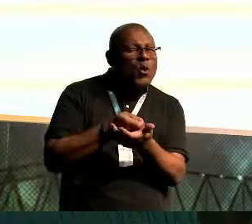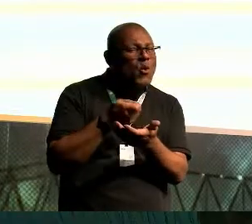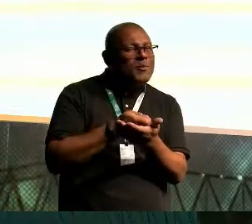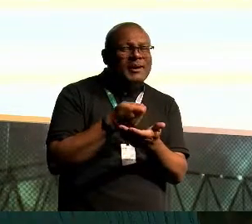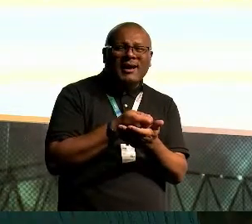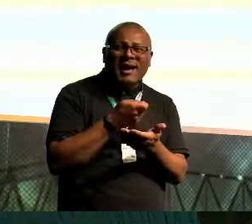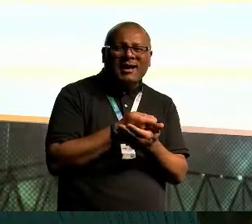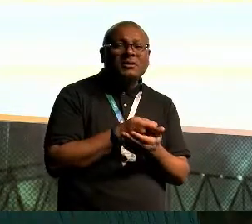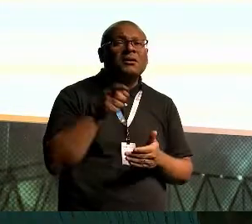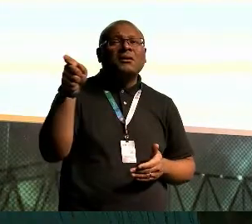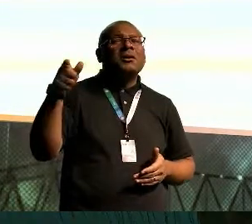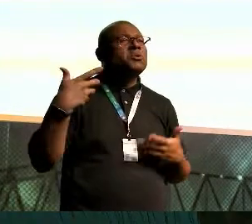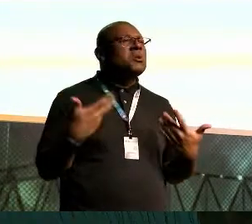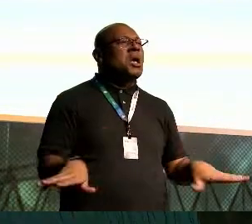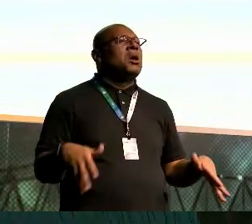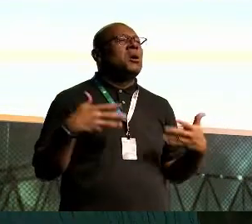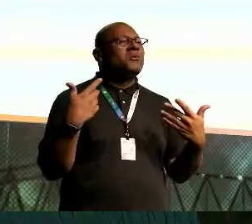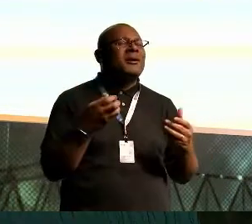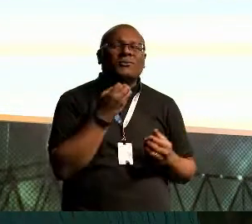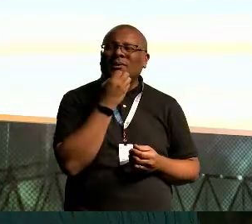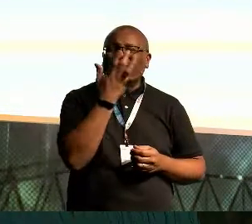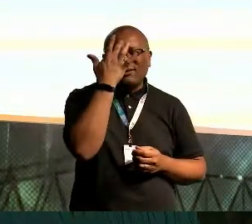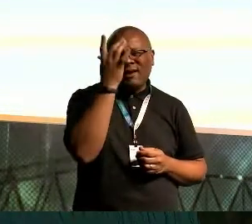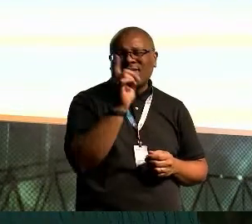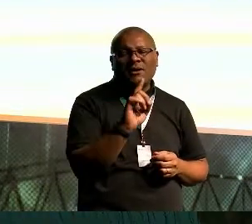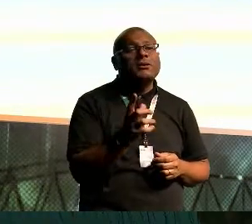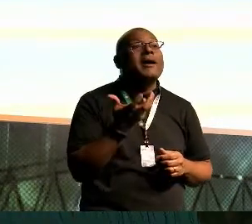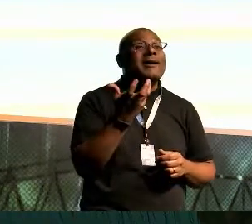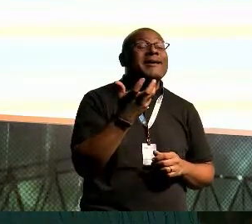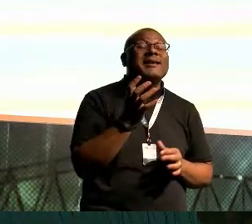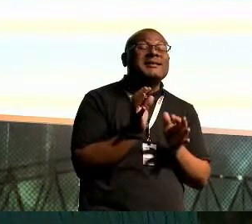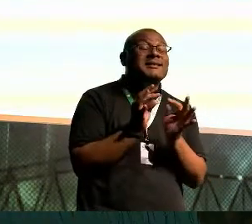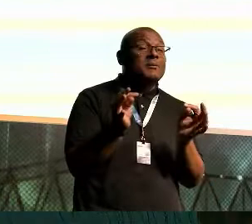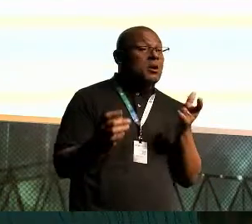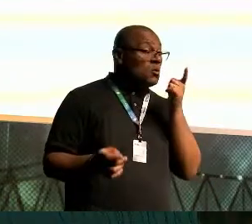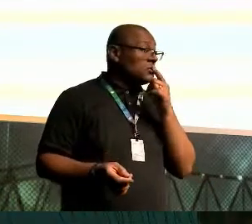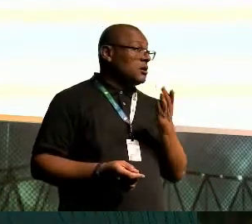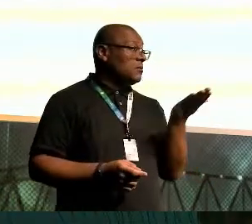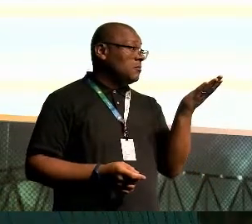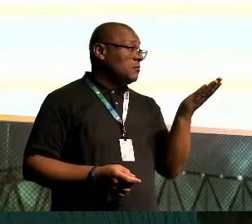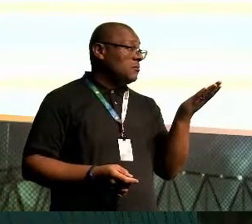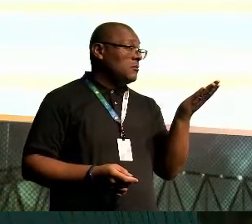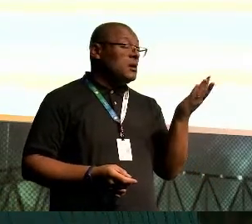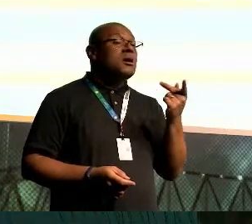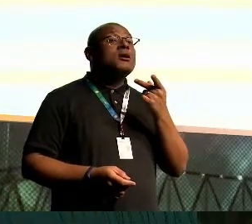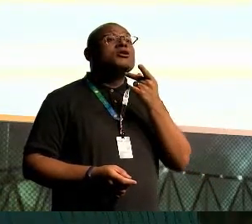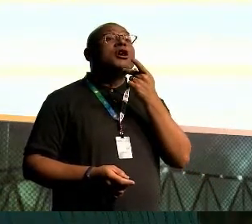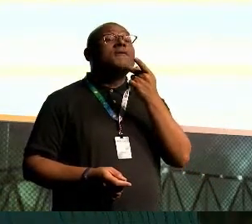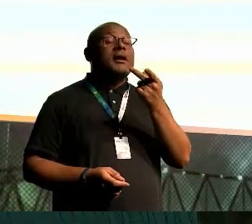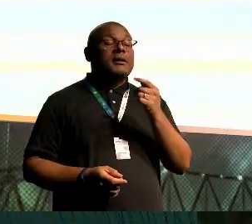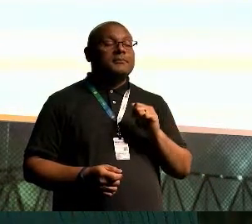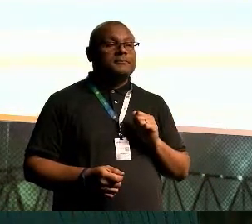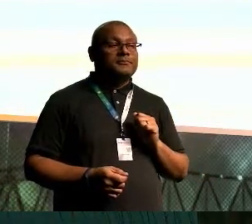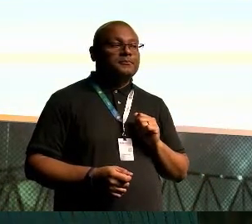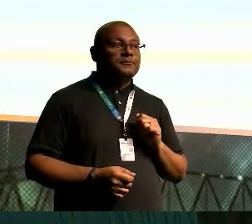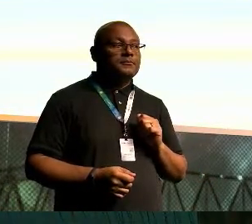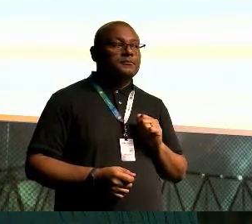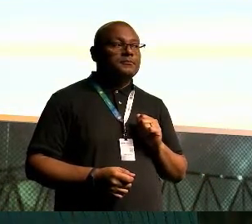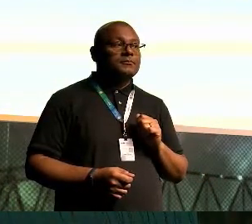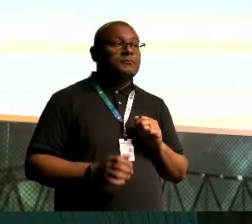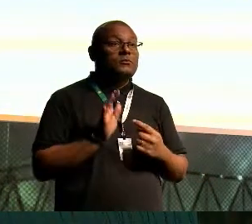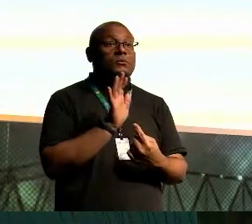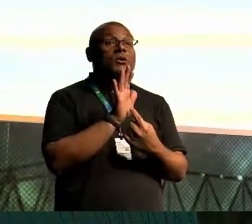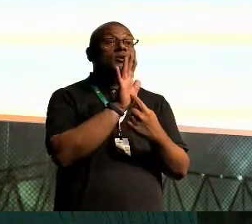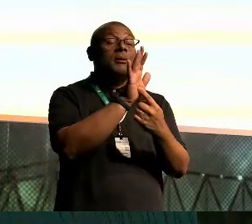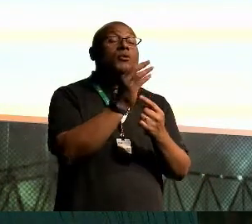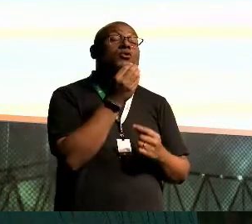mas chega na transmissora e não está bom, não é fácil para conseguir. E aqui deu certo, e ele já fala para o usuário, já mostra